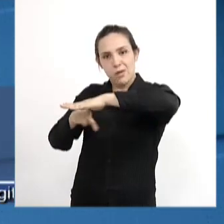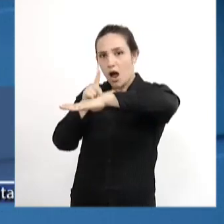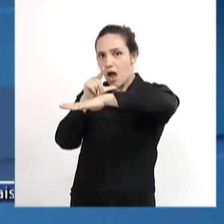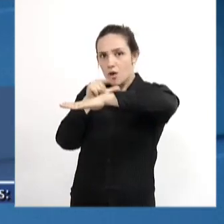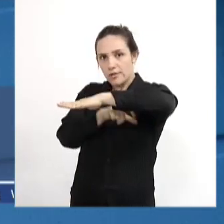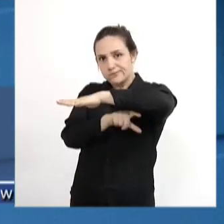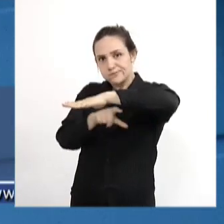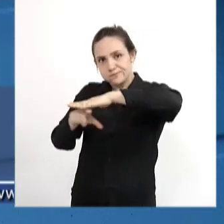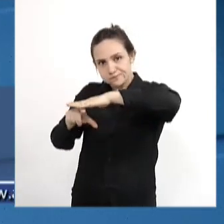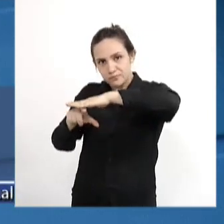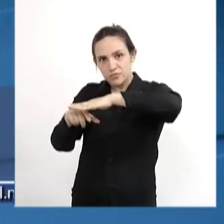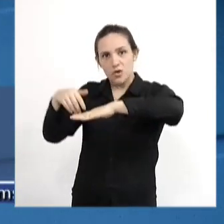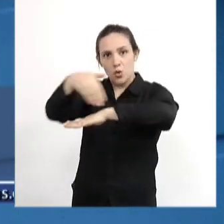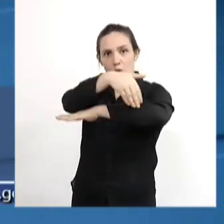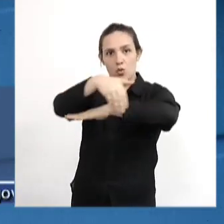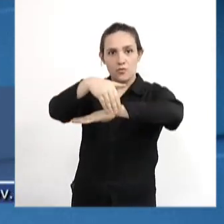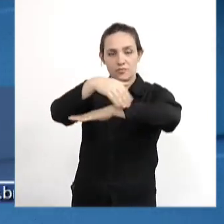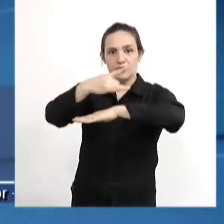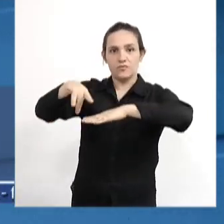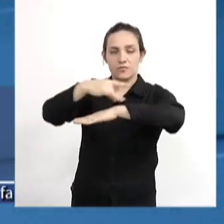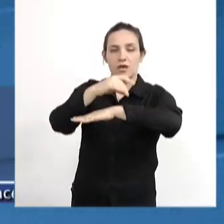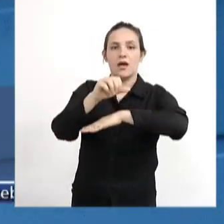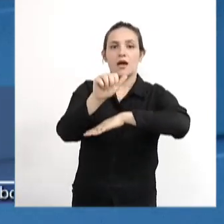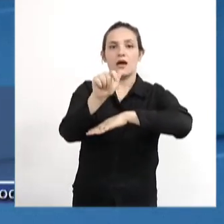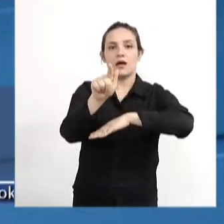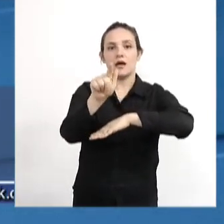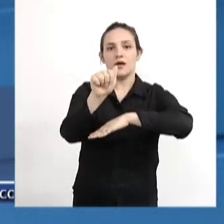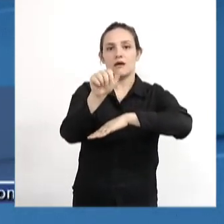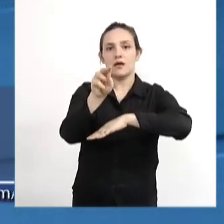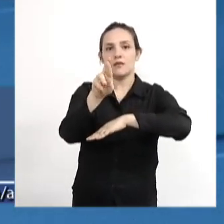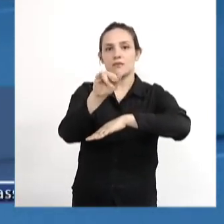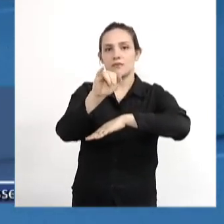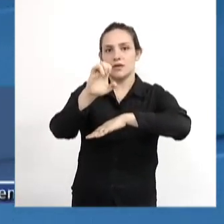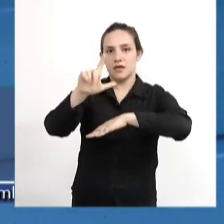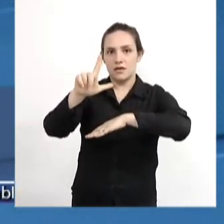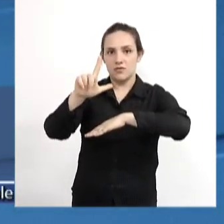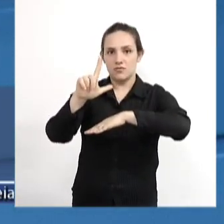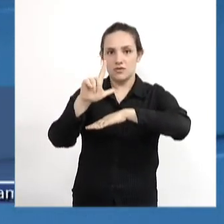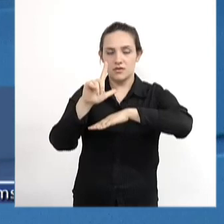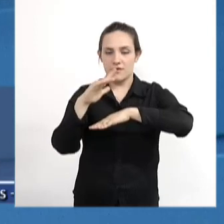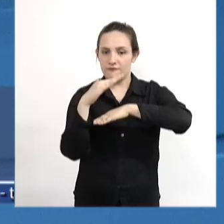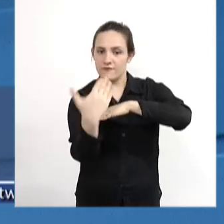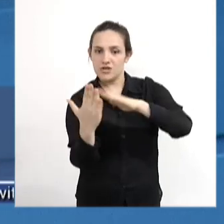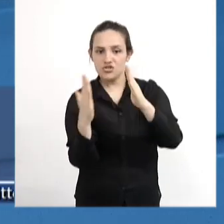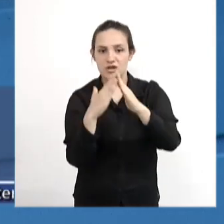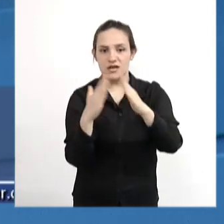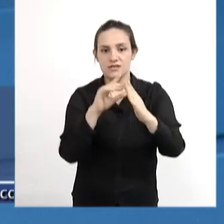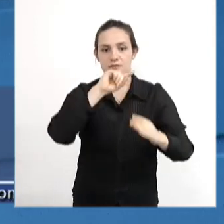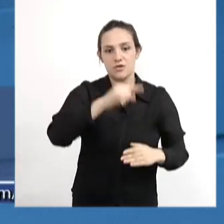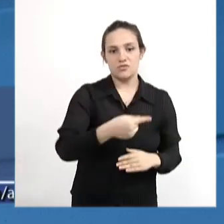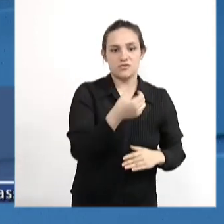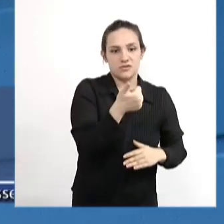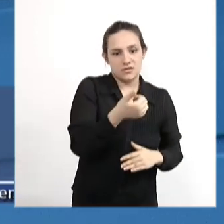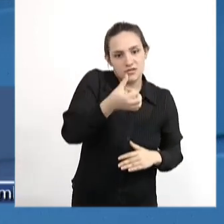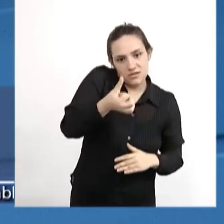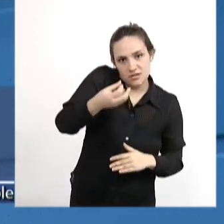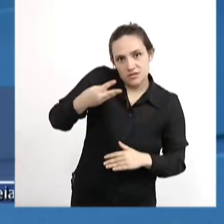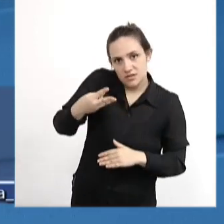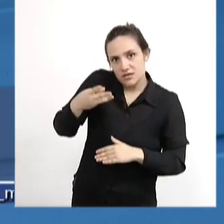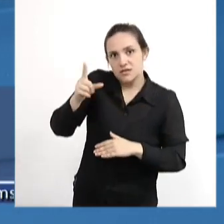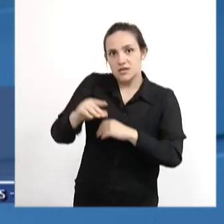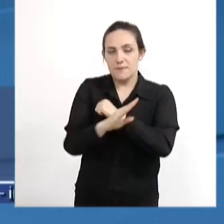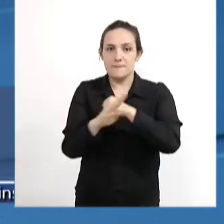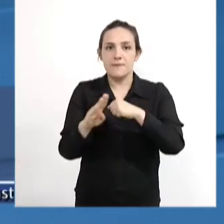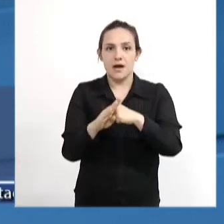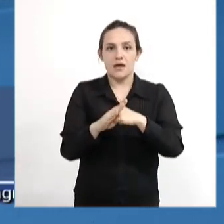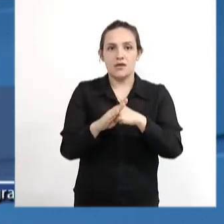na Avenida Gabriel Delpino, em frente ao número 1163, bairro Parque Dallas,